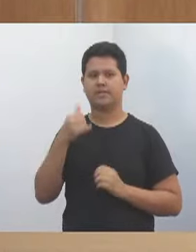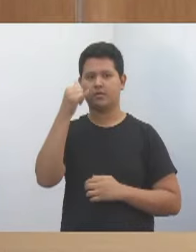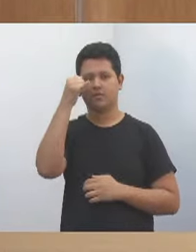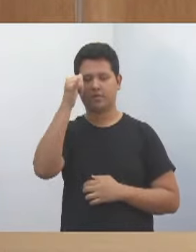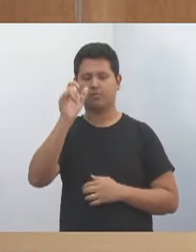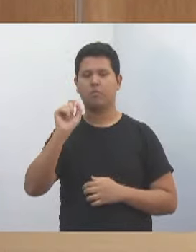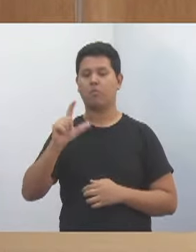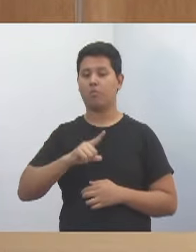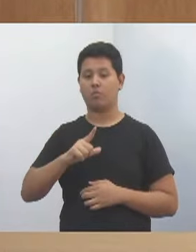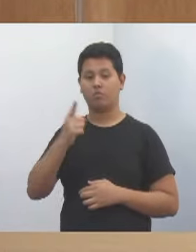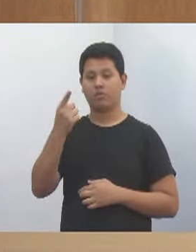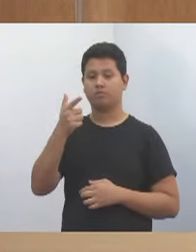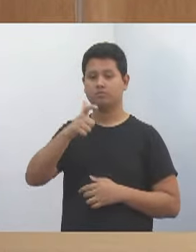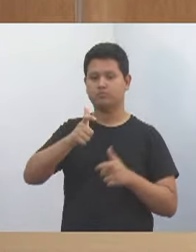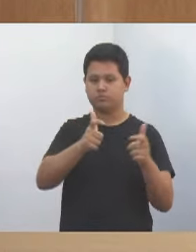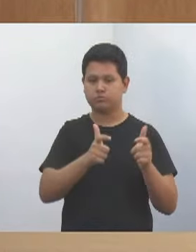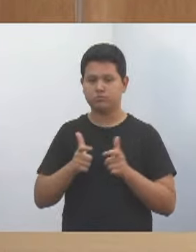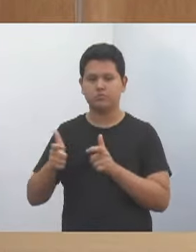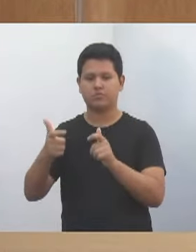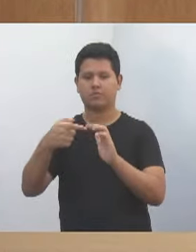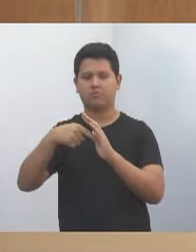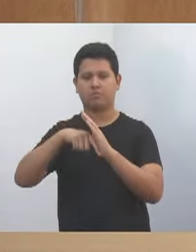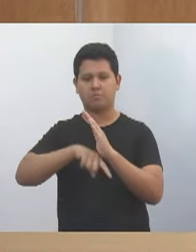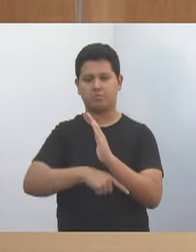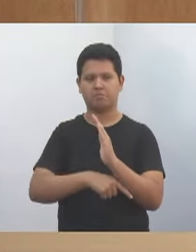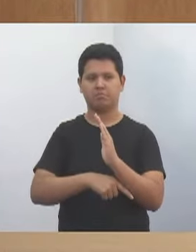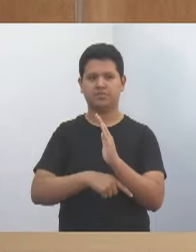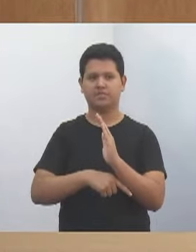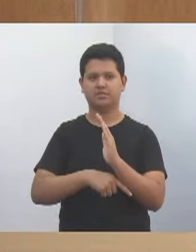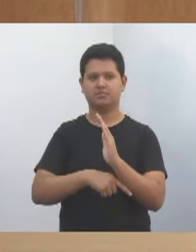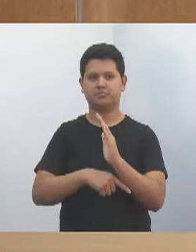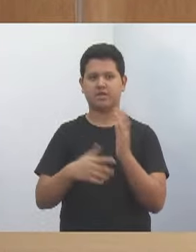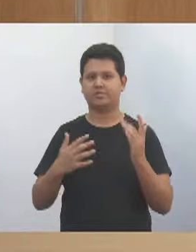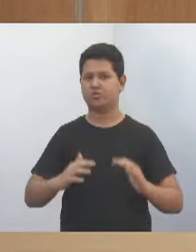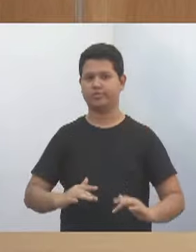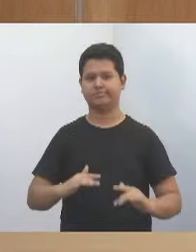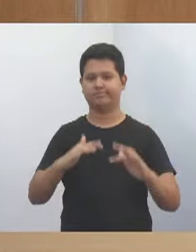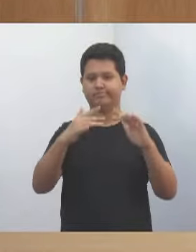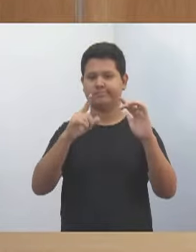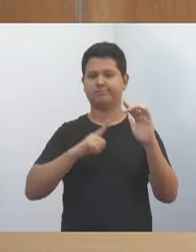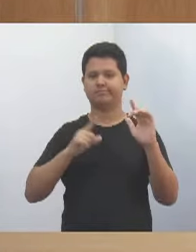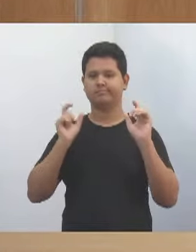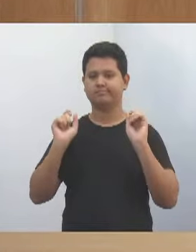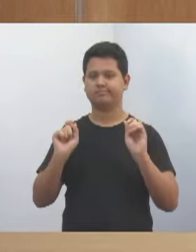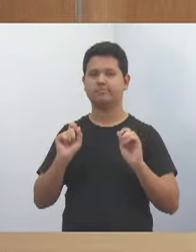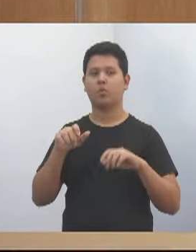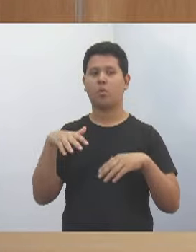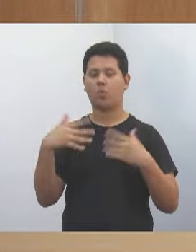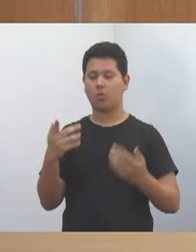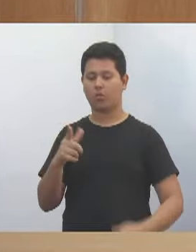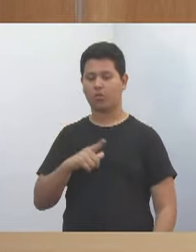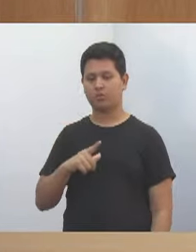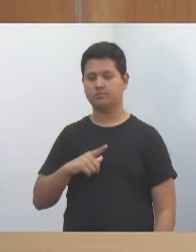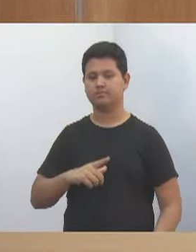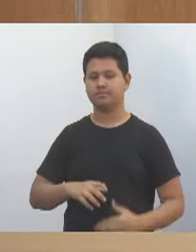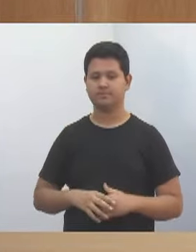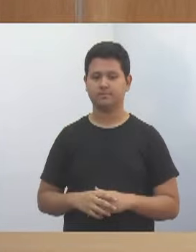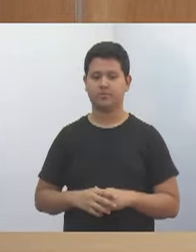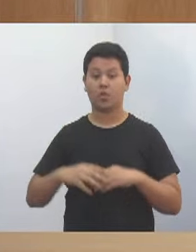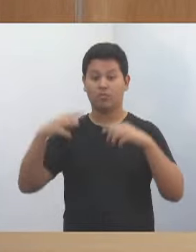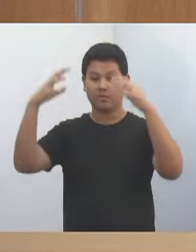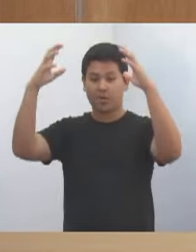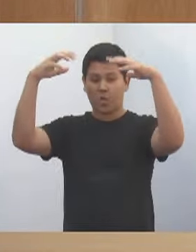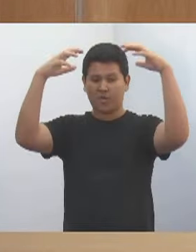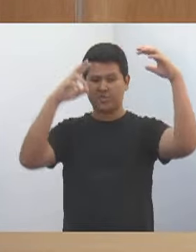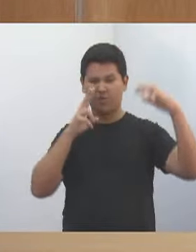não atinja os pontos mais baixos, porque todos nós sabemos que quando você tem uma chuva